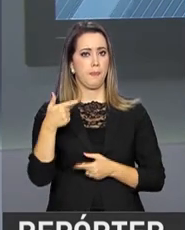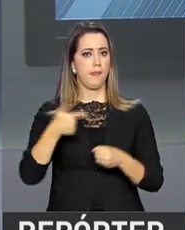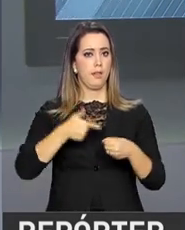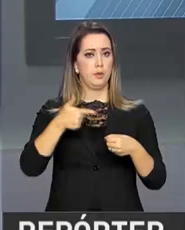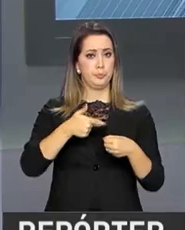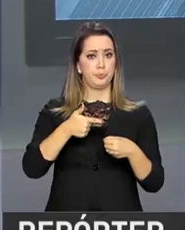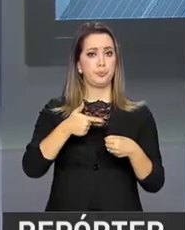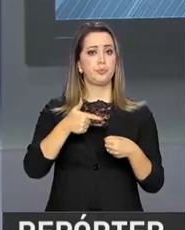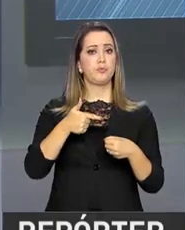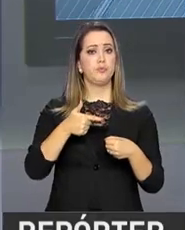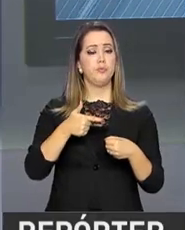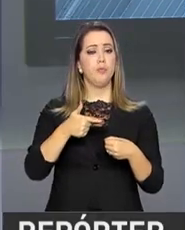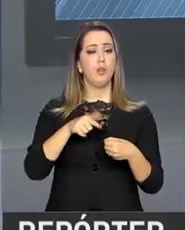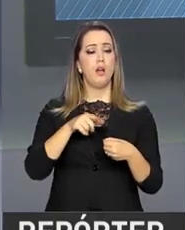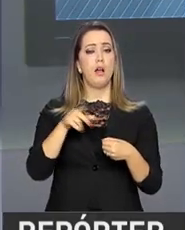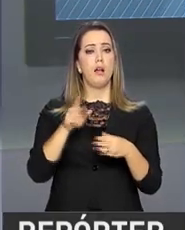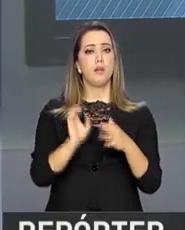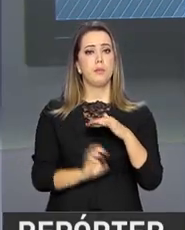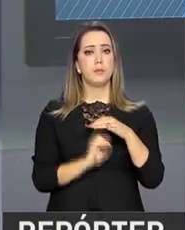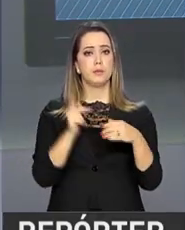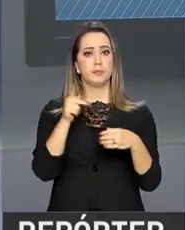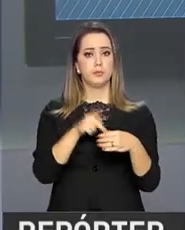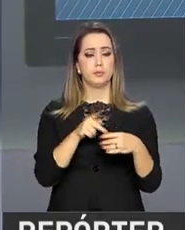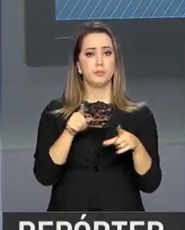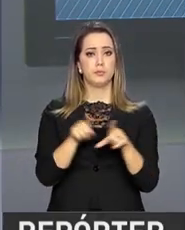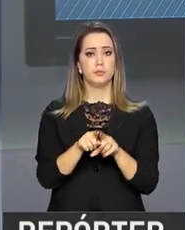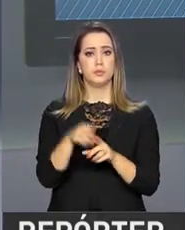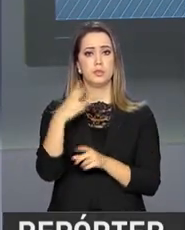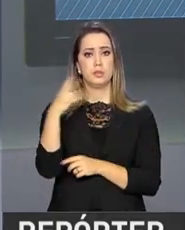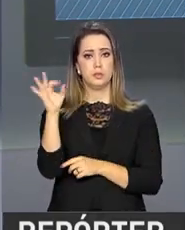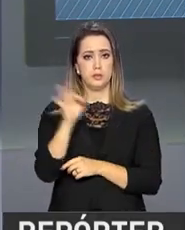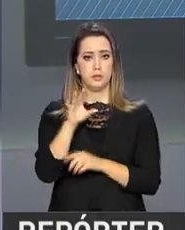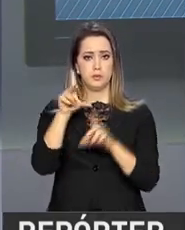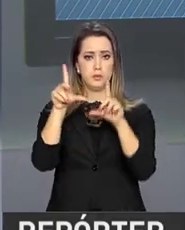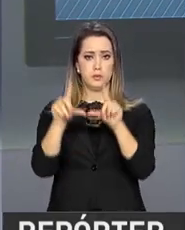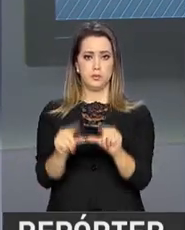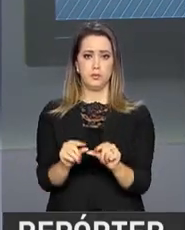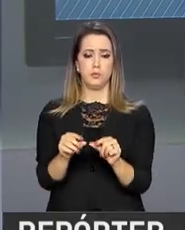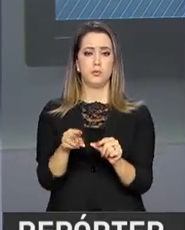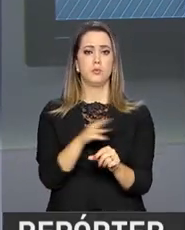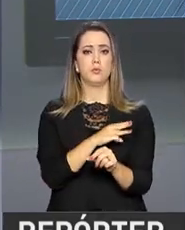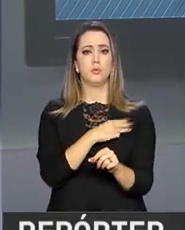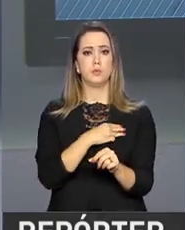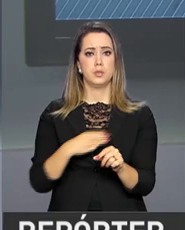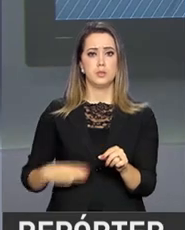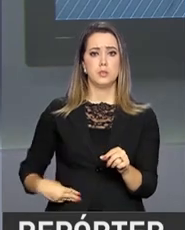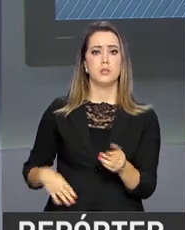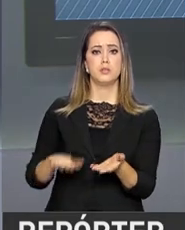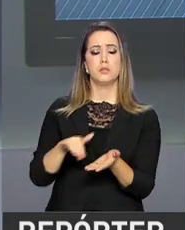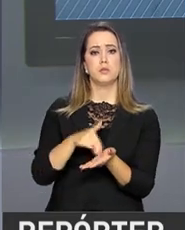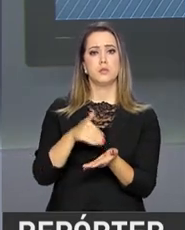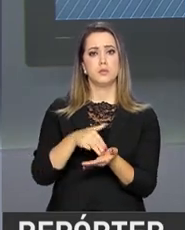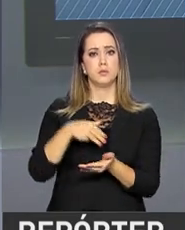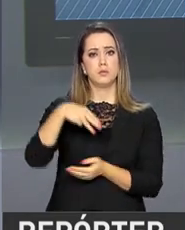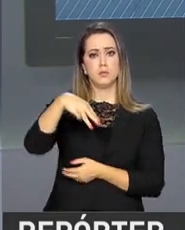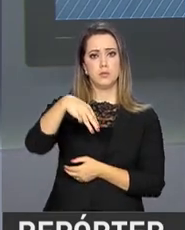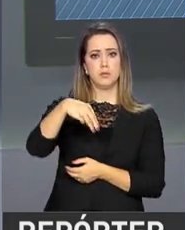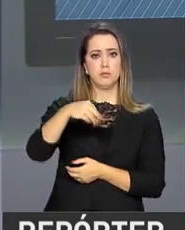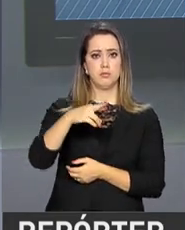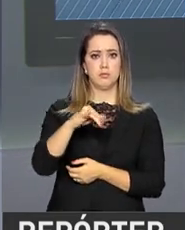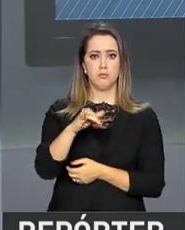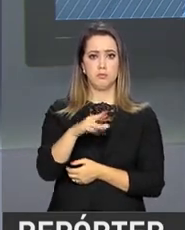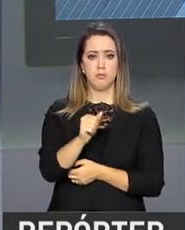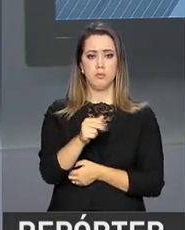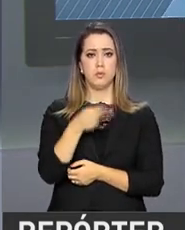a petrobras anunciou redução da gasolina em 3% o ministro da secretaria geral da presidência da república moreira franco